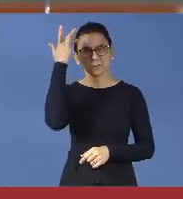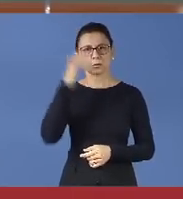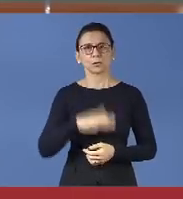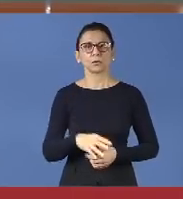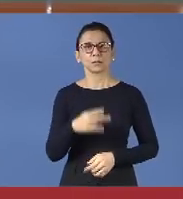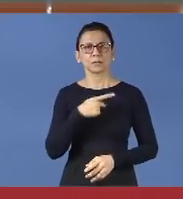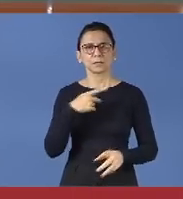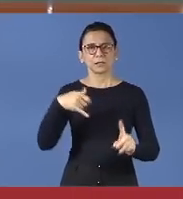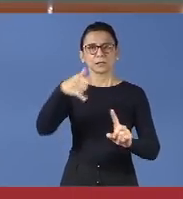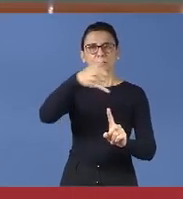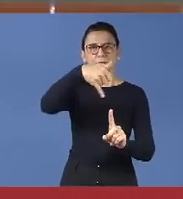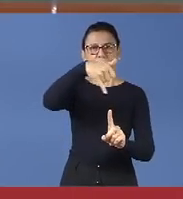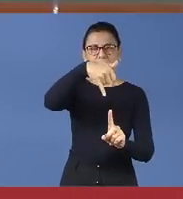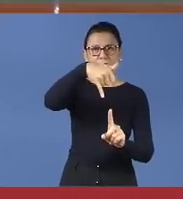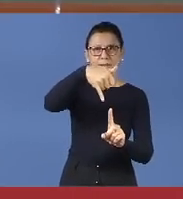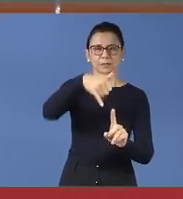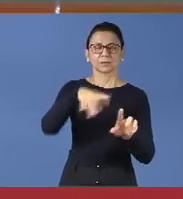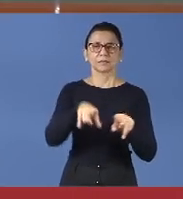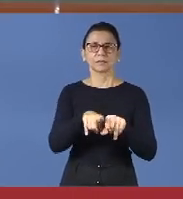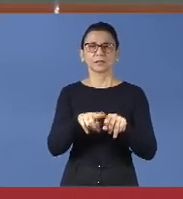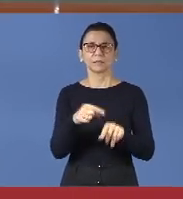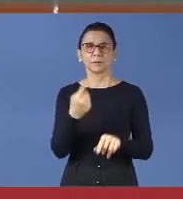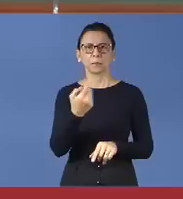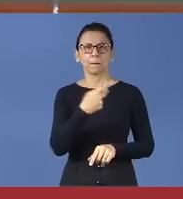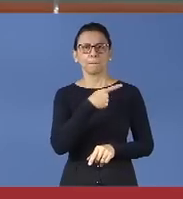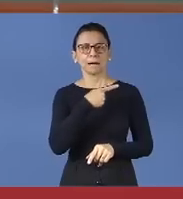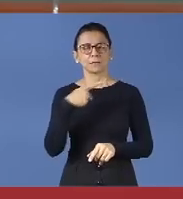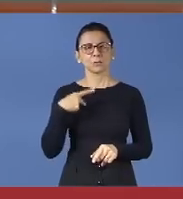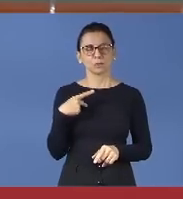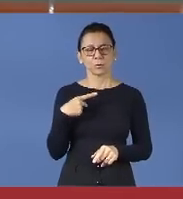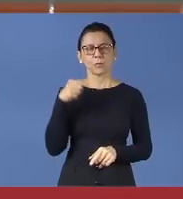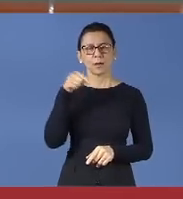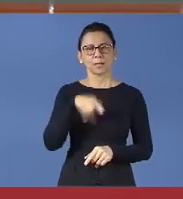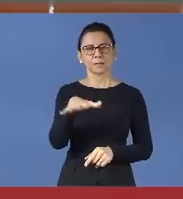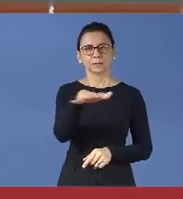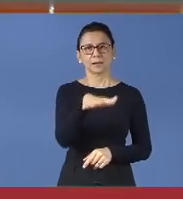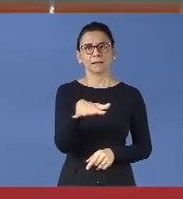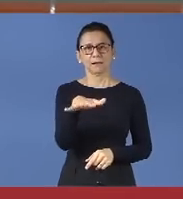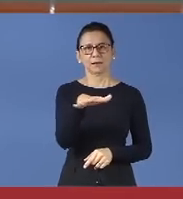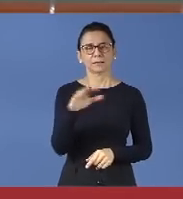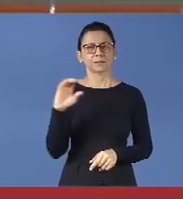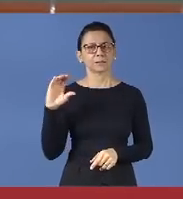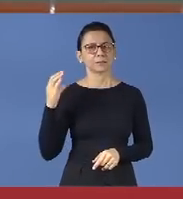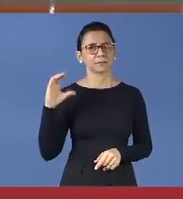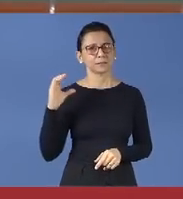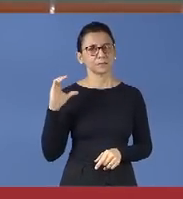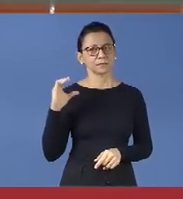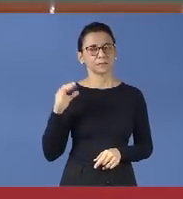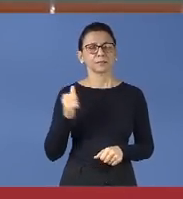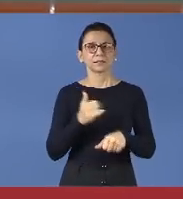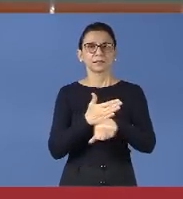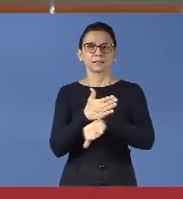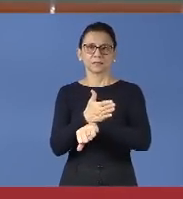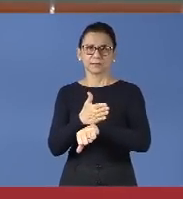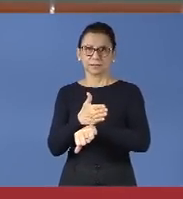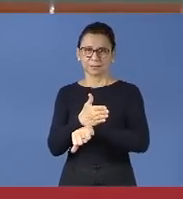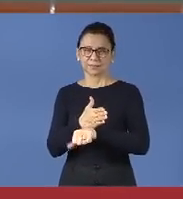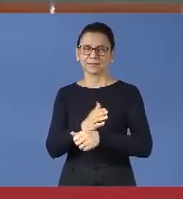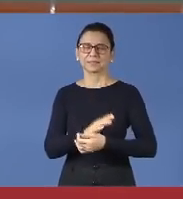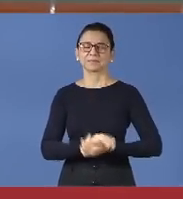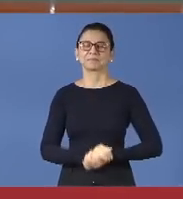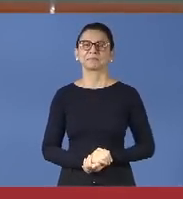uma ordenação nas áreas daqui dos municípios de Cariacica e Serra,